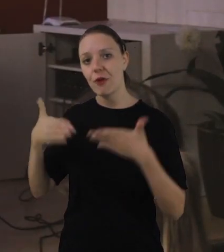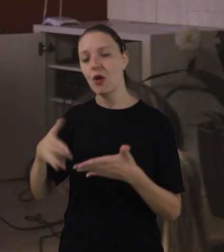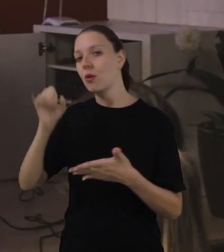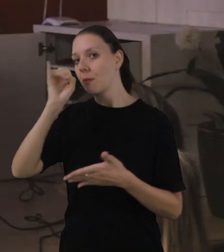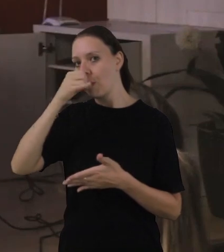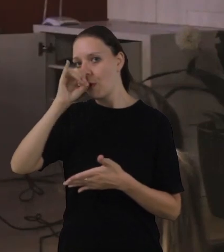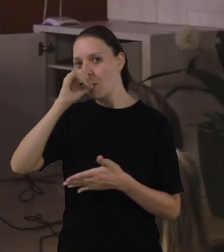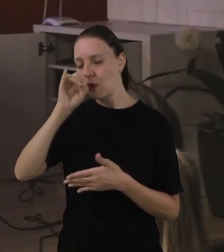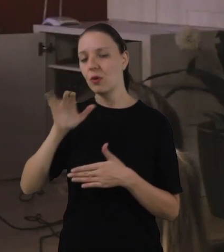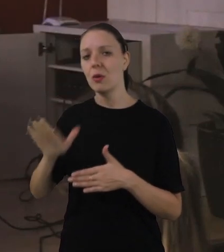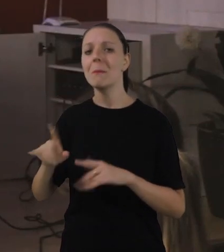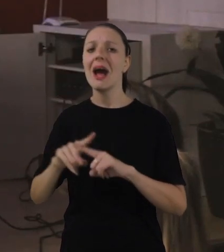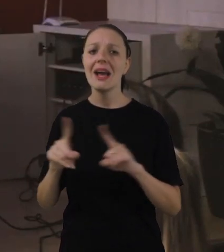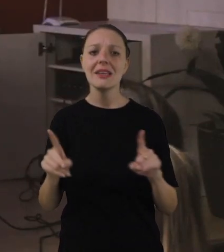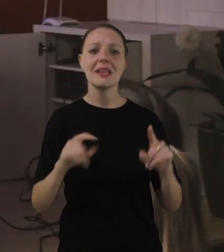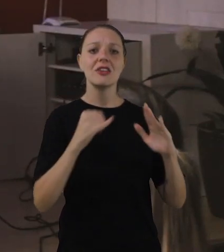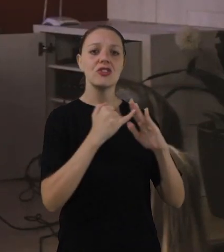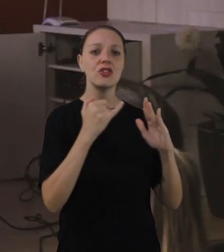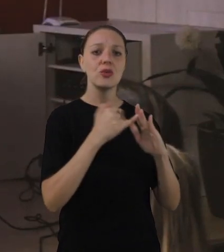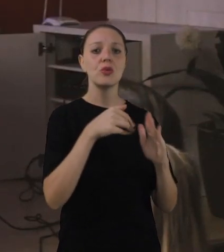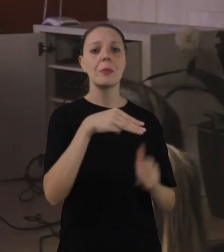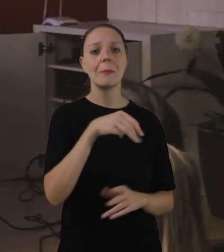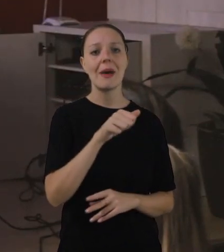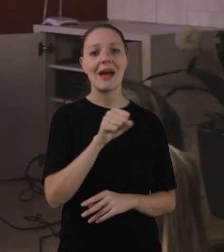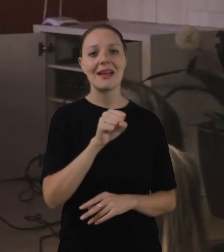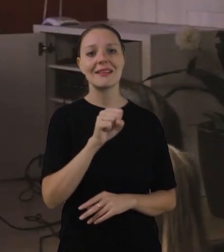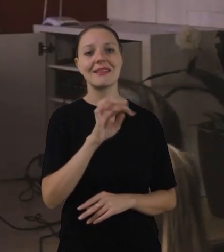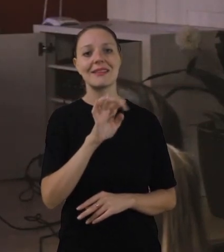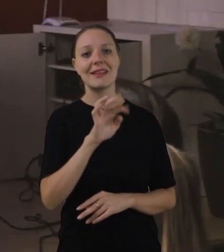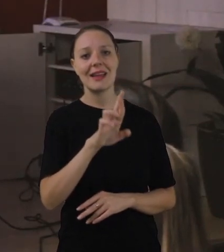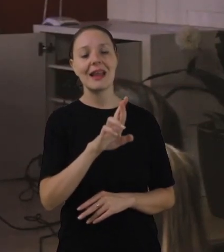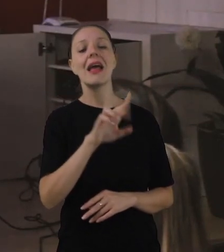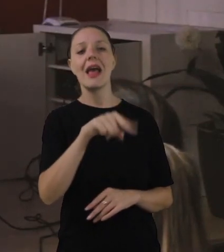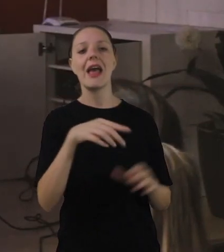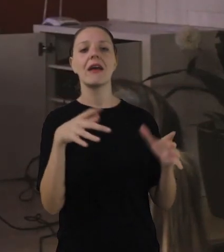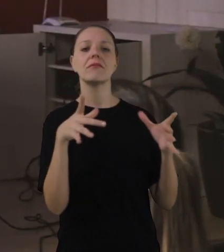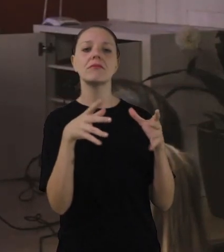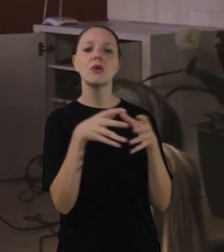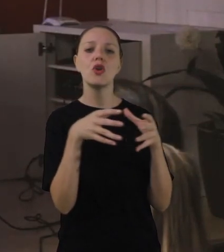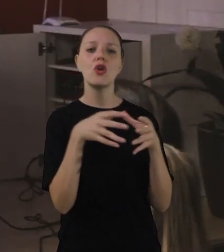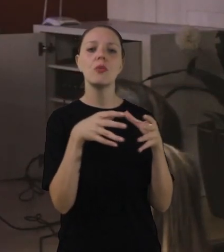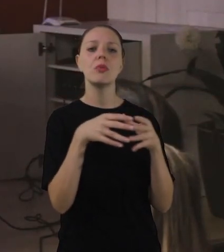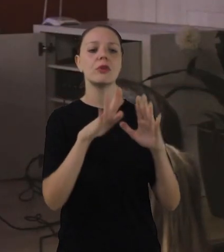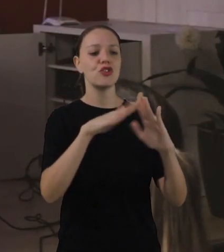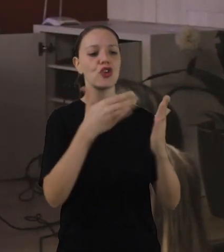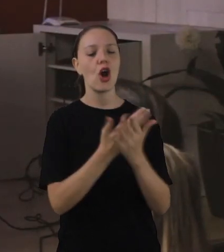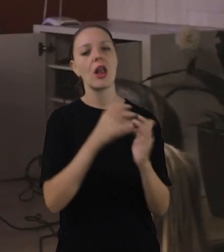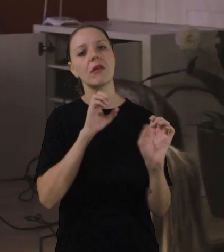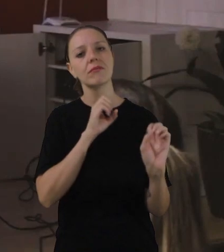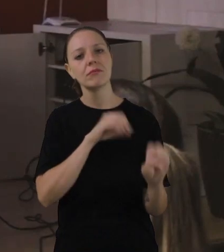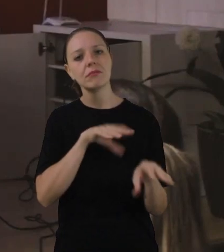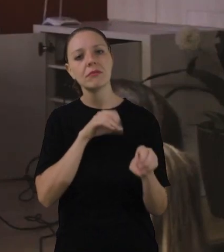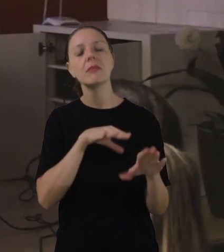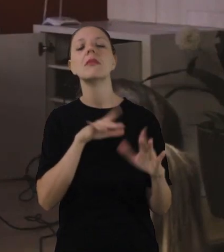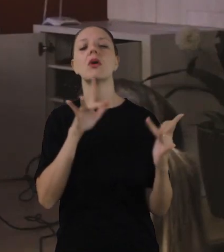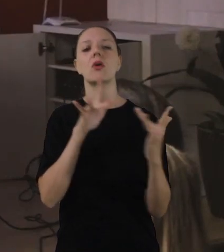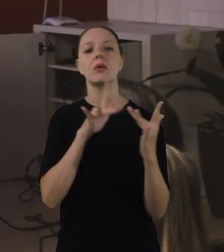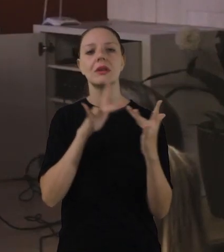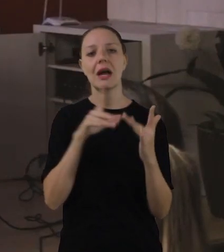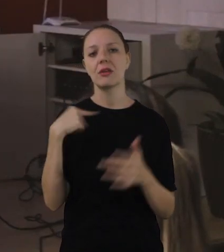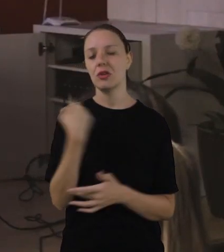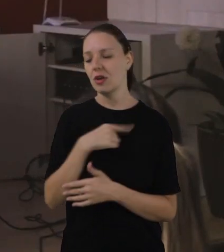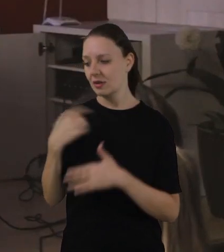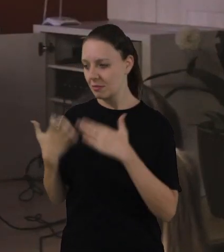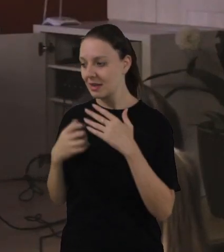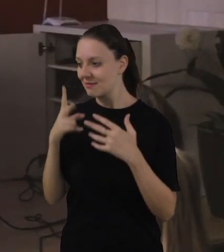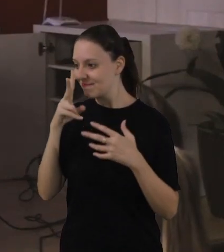com criança, num movimento diferente, e isso também revitaliza e nos fortalece como empresa que também tem que estar junto com a